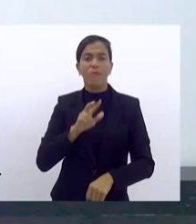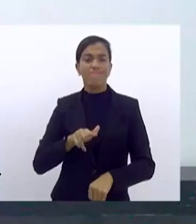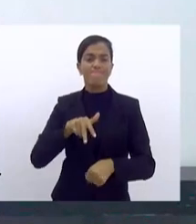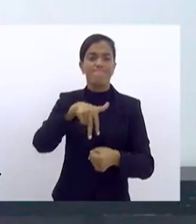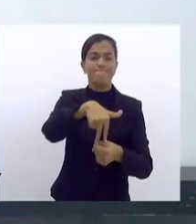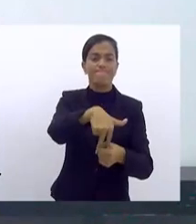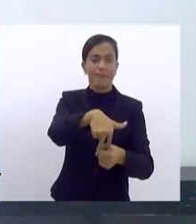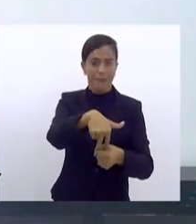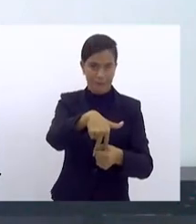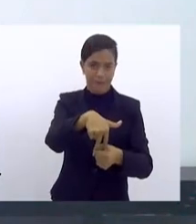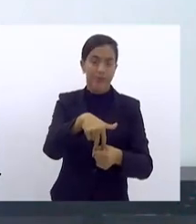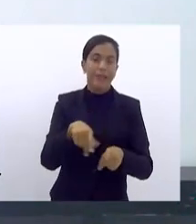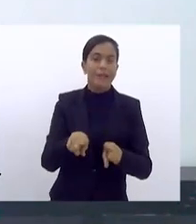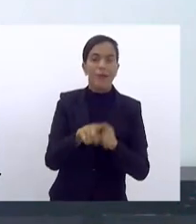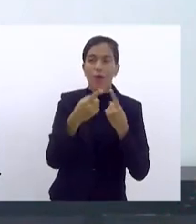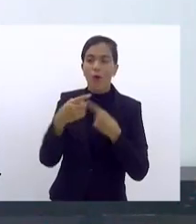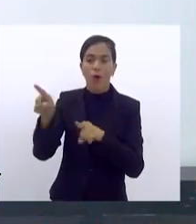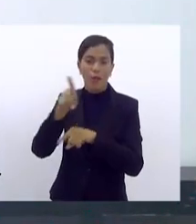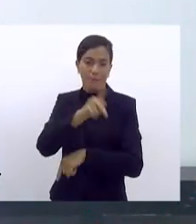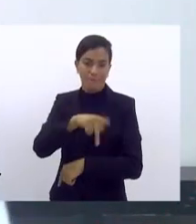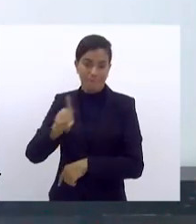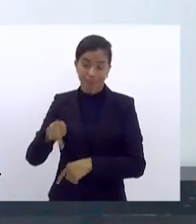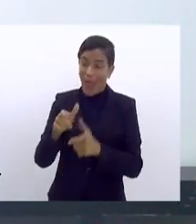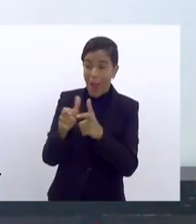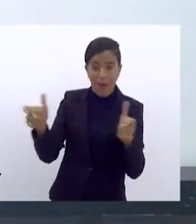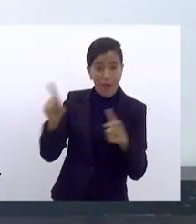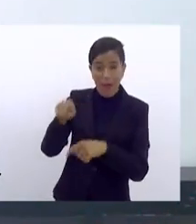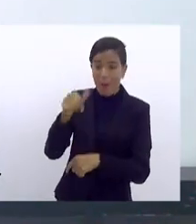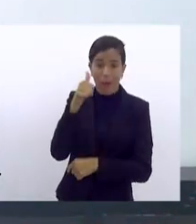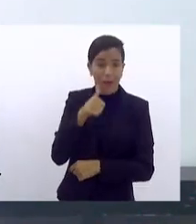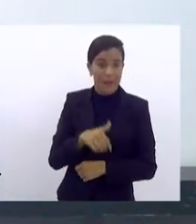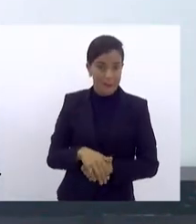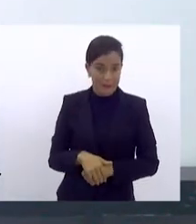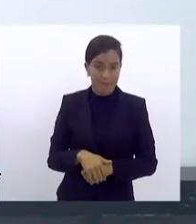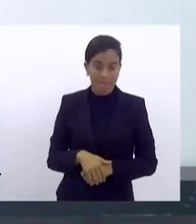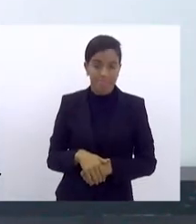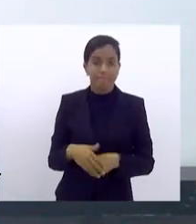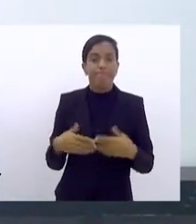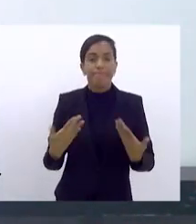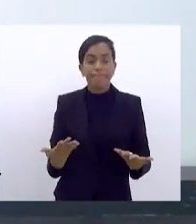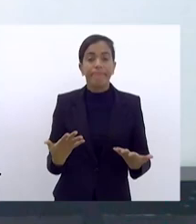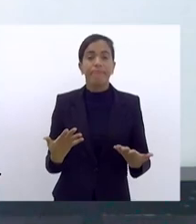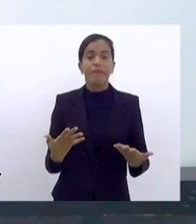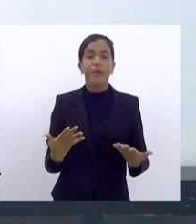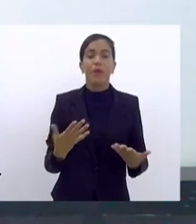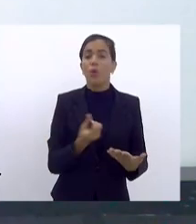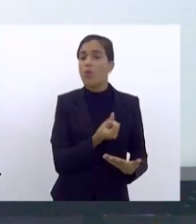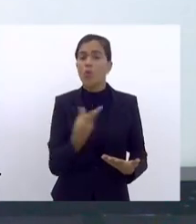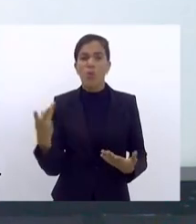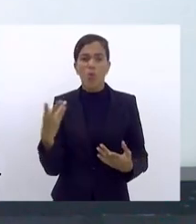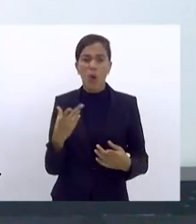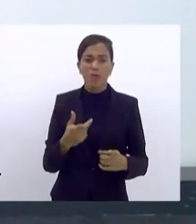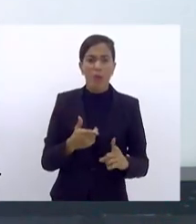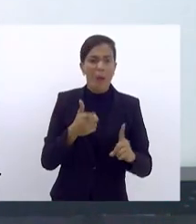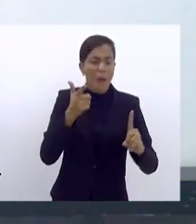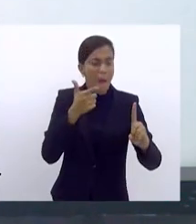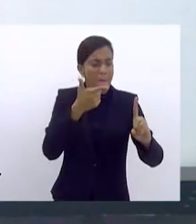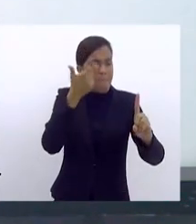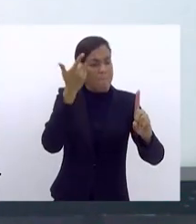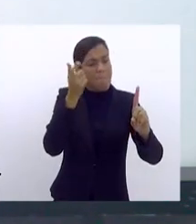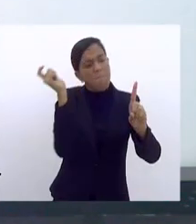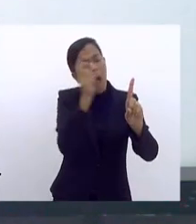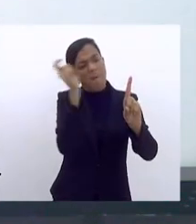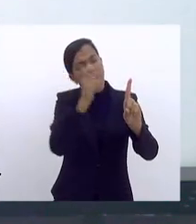perpetradas contra profissionais docentes que em sua larga maioria são mulheres quantos dos ataques sofridos pelos